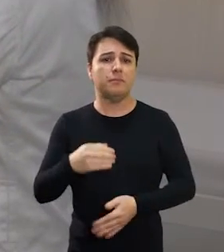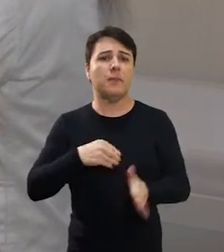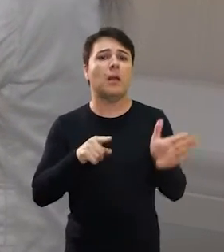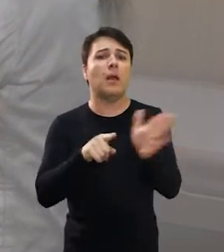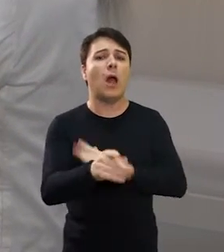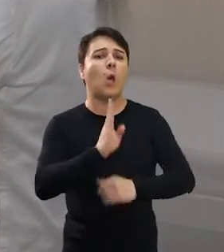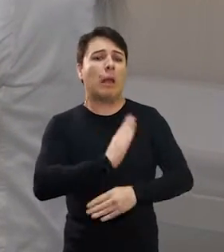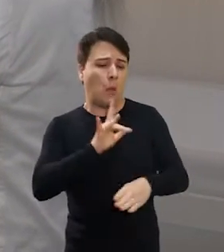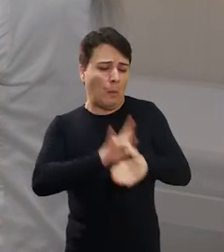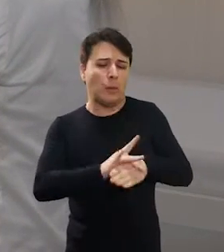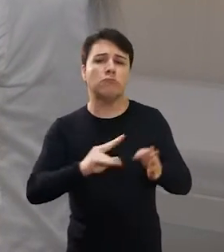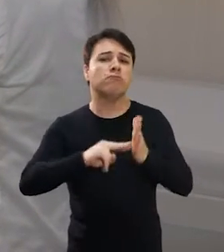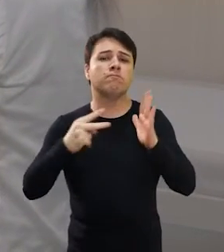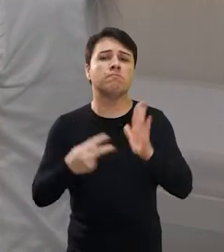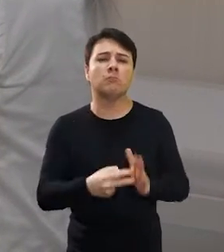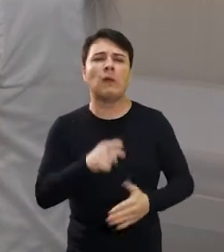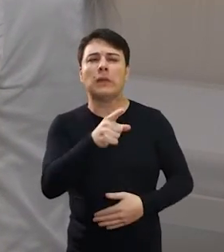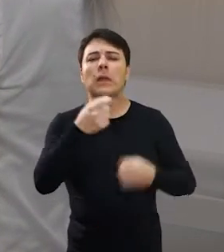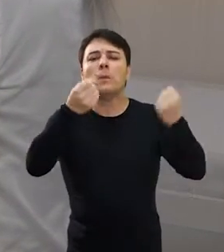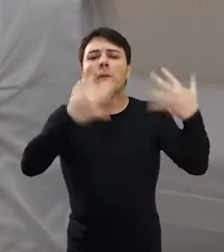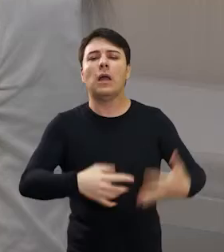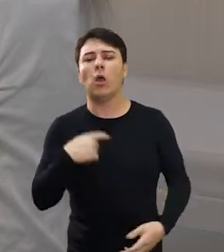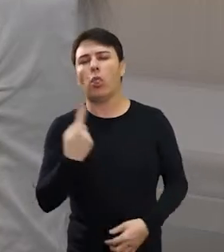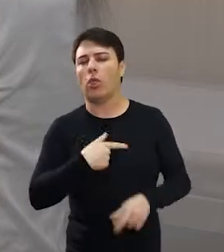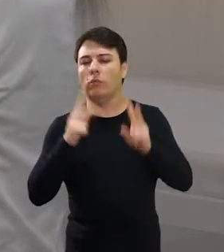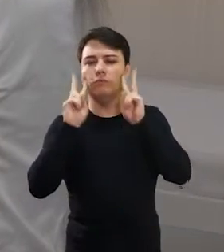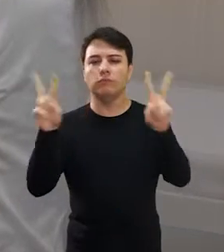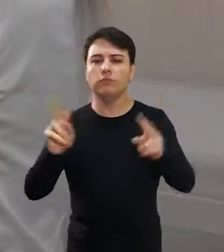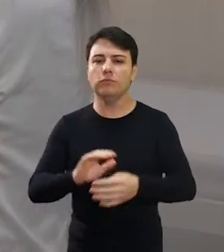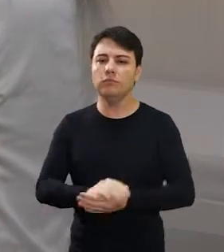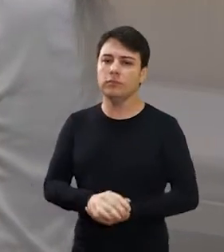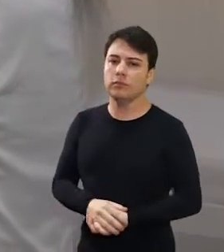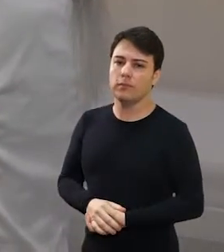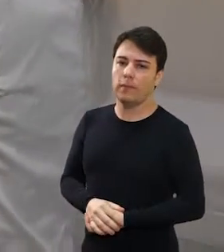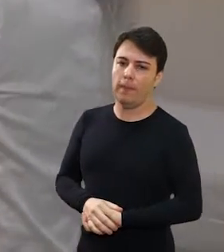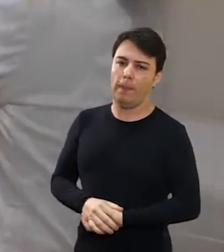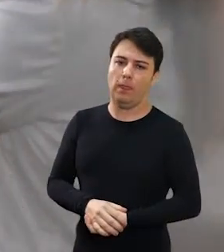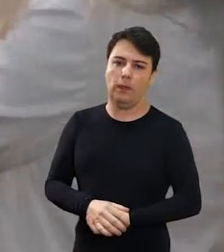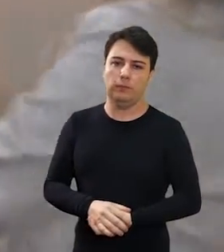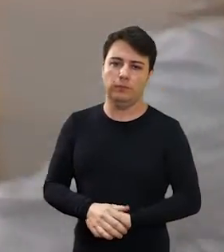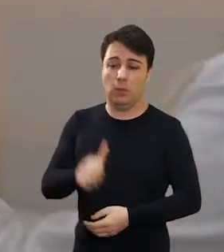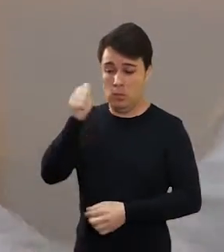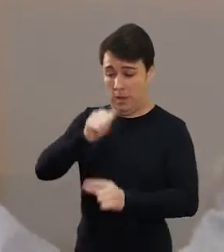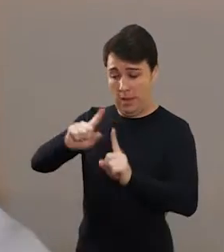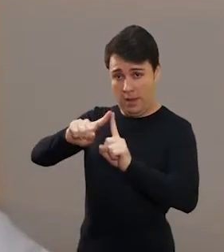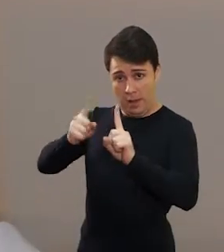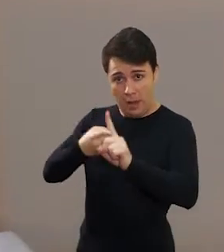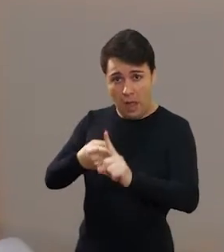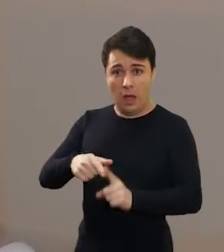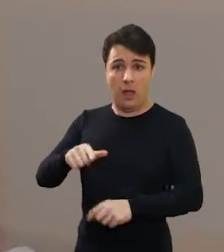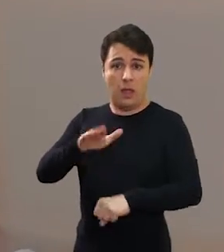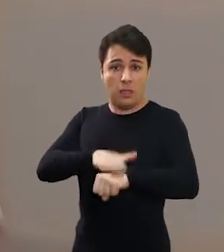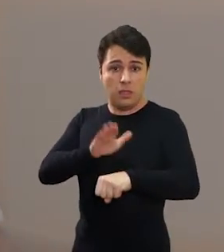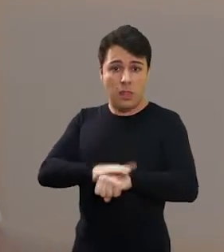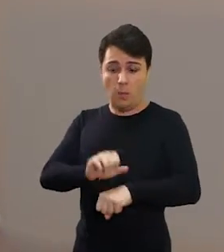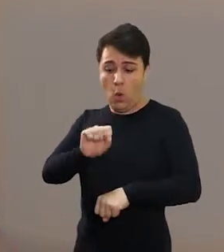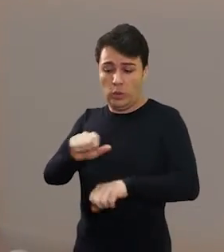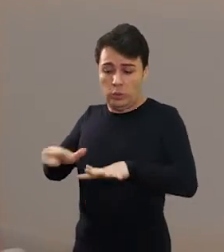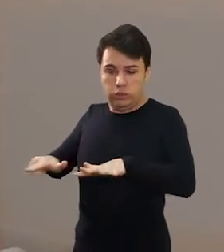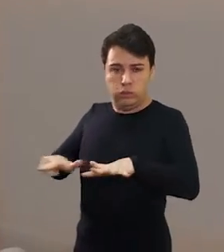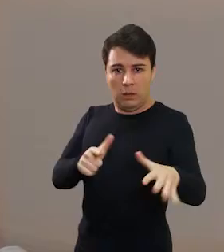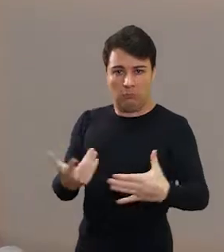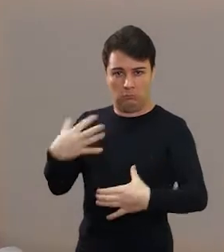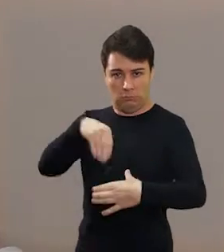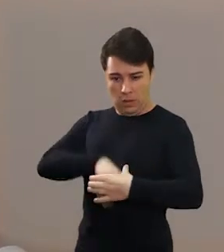bem-vinda. Marina, para quem está em casa entender melhor, o que é a cardiopatia congênita? Cardiopatia congênita é uma alteração